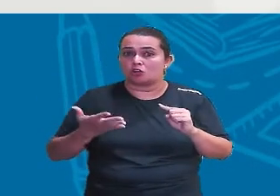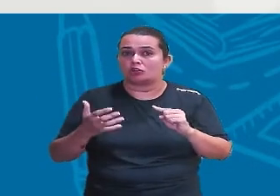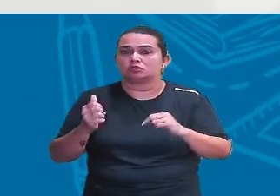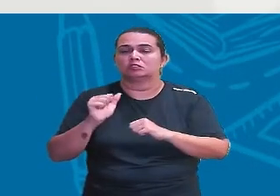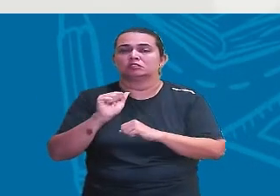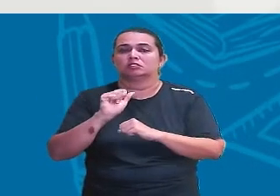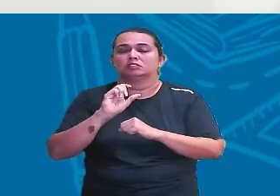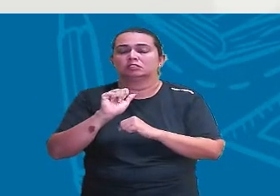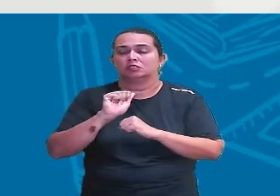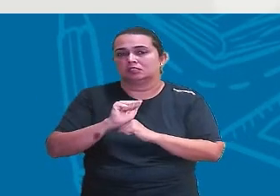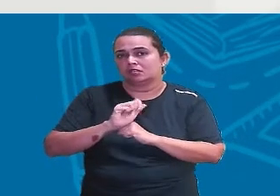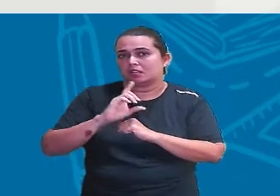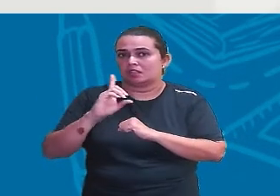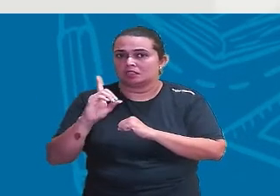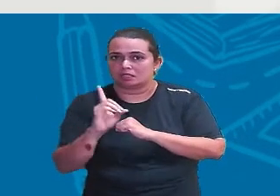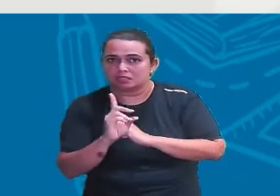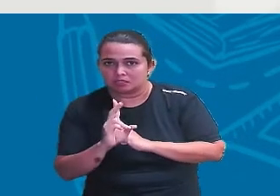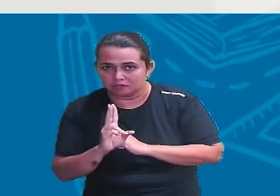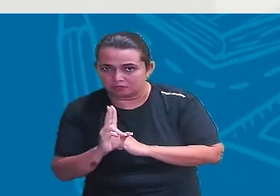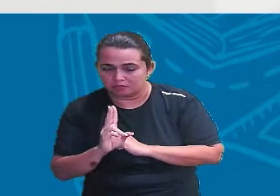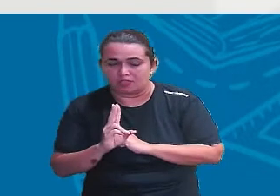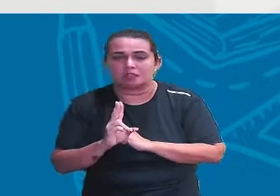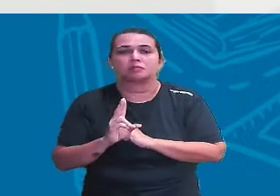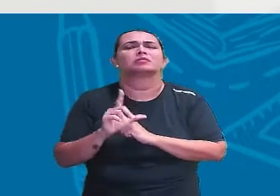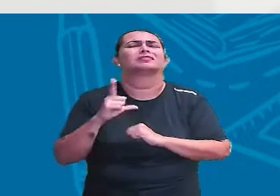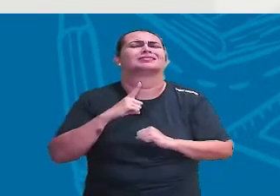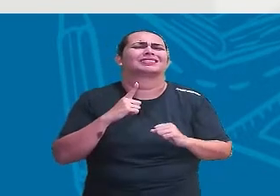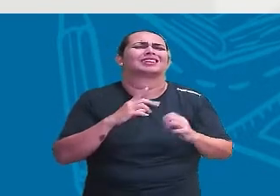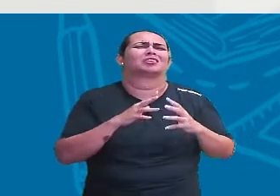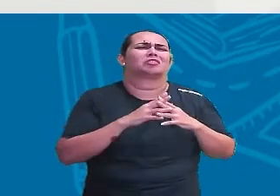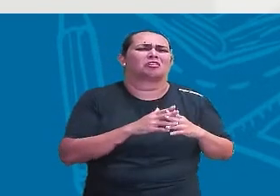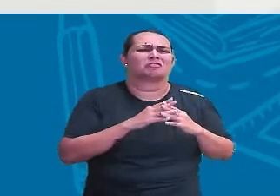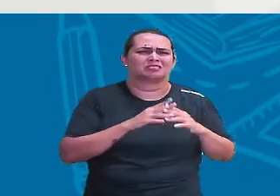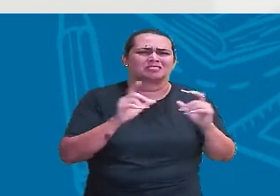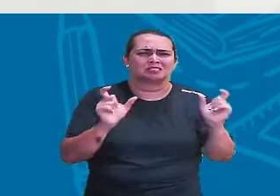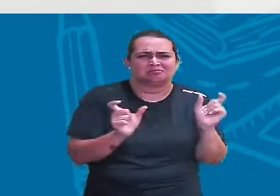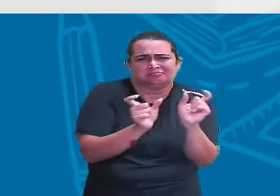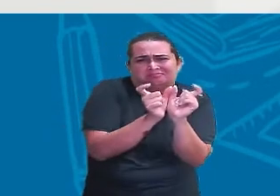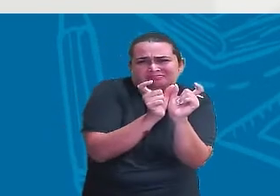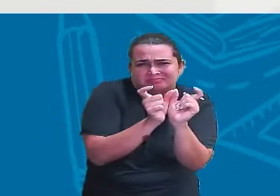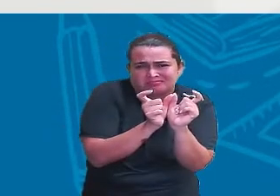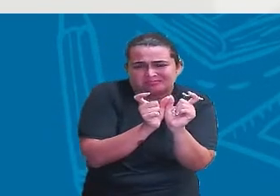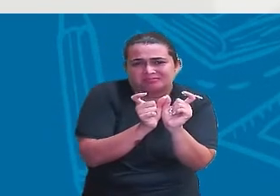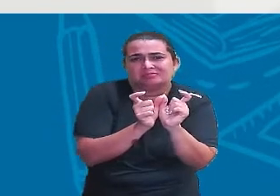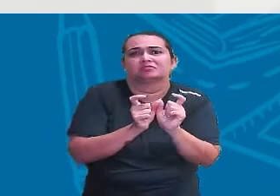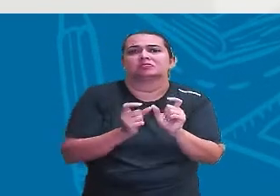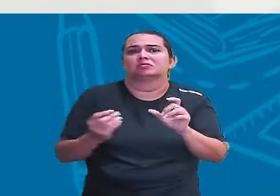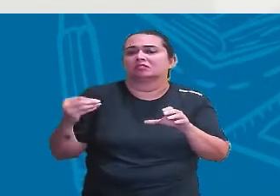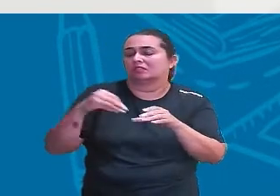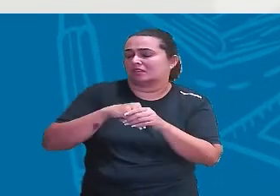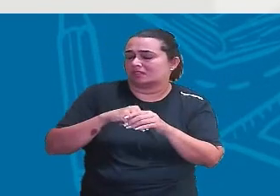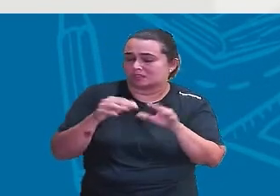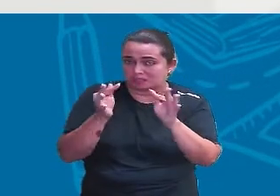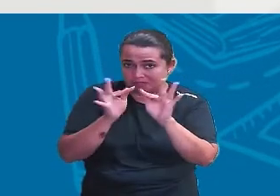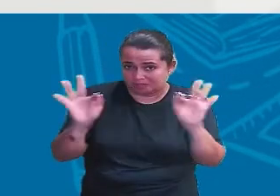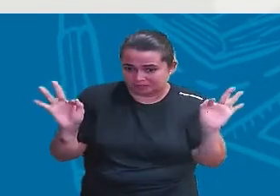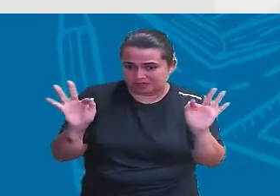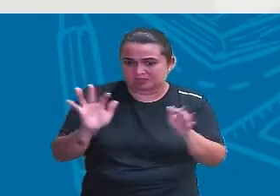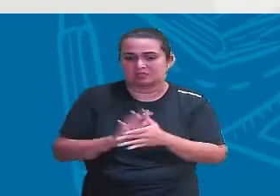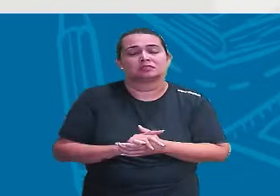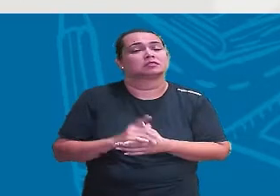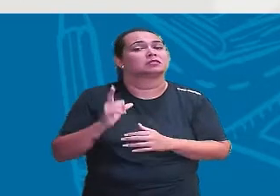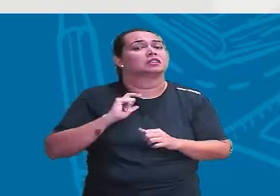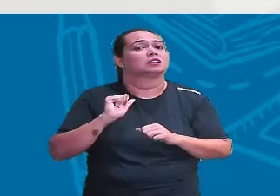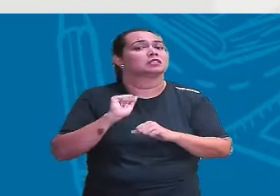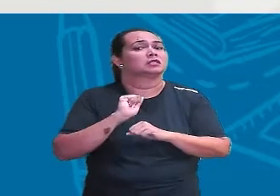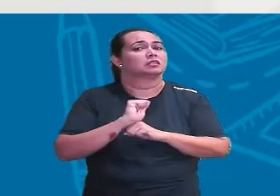de advérbios que é muito confundido com conjunções, quando estão empregados em frases. Então, são considerados os